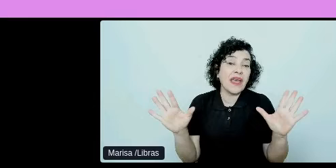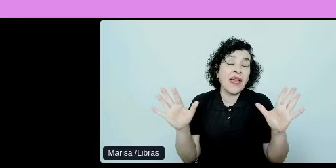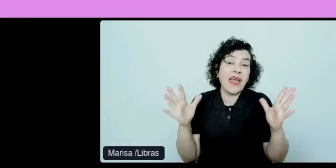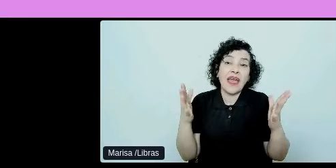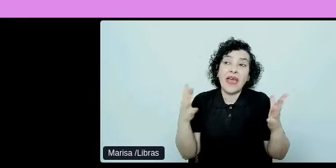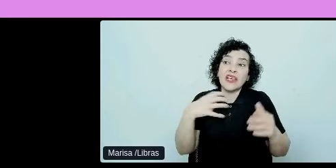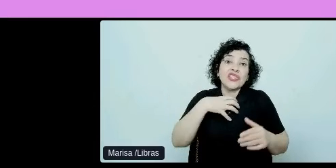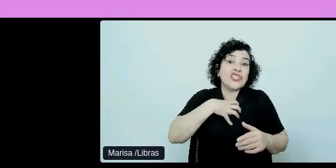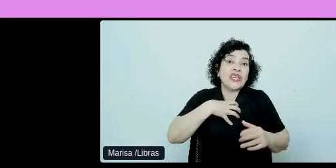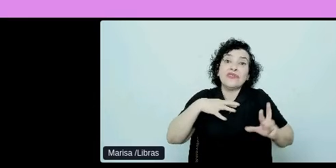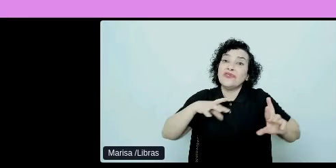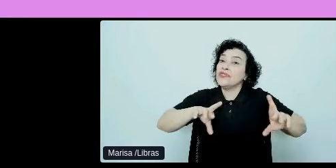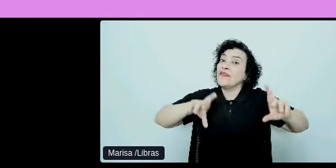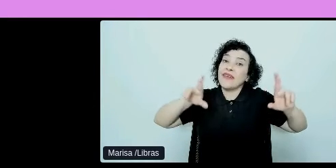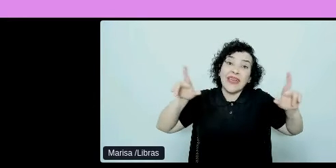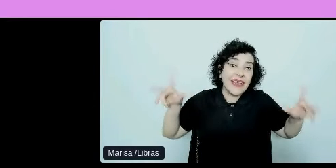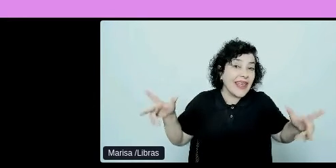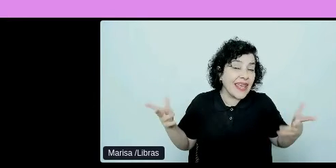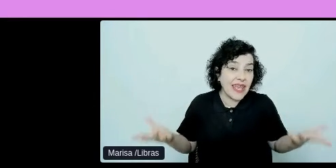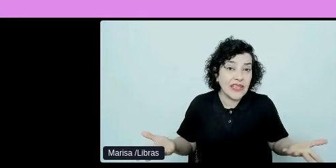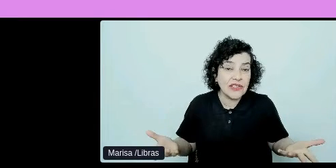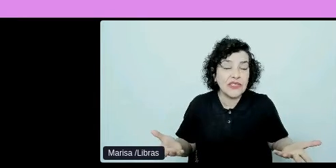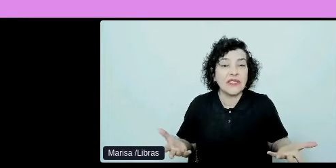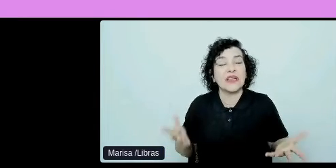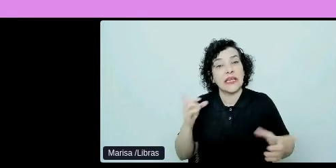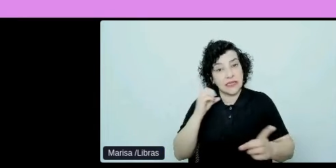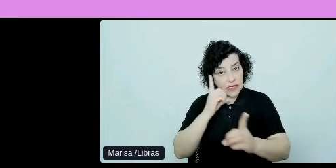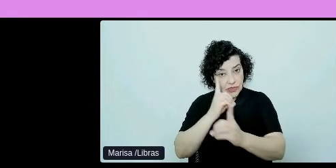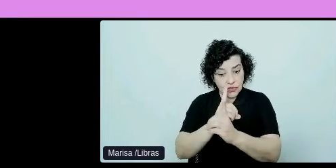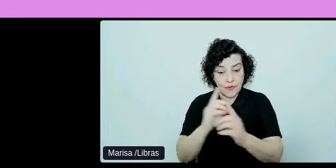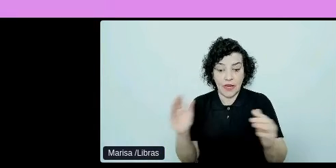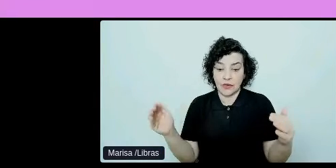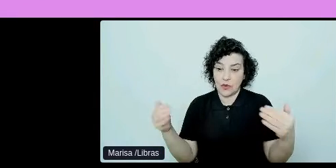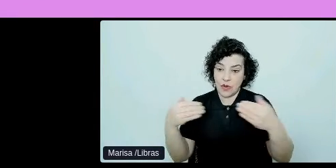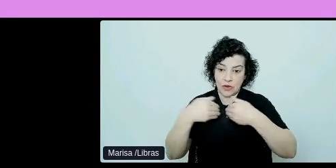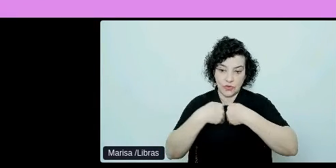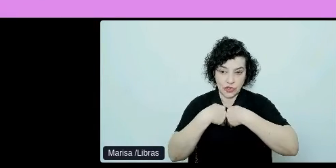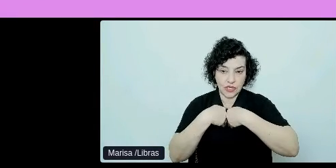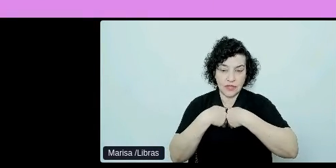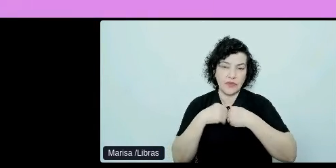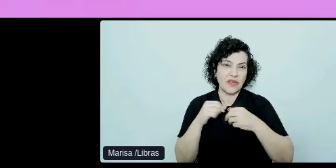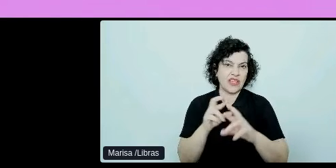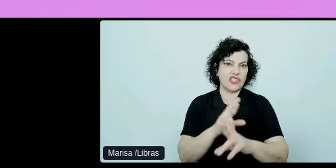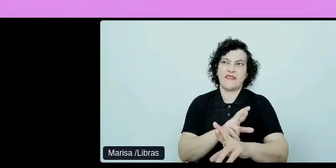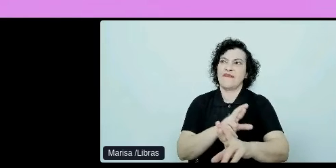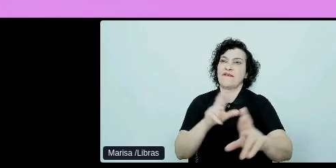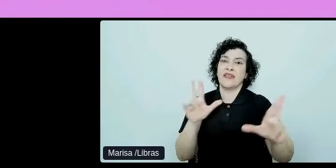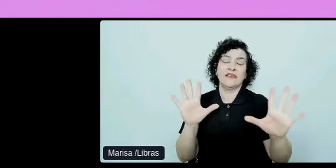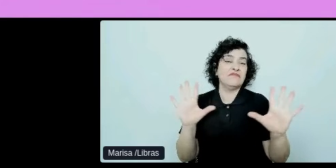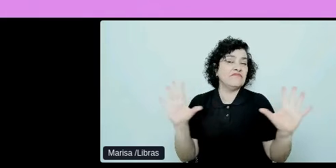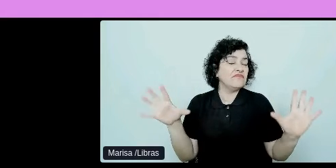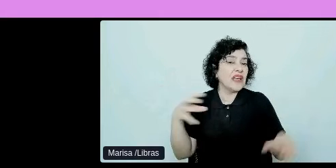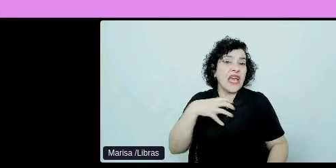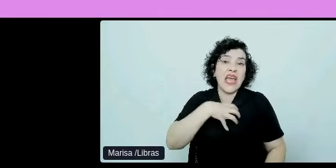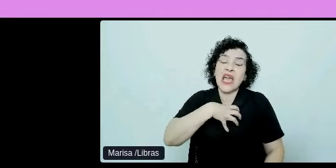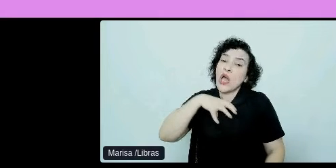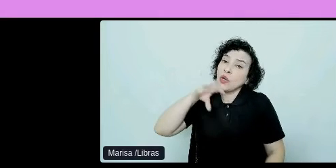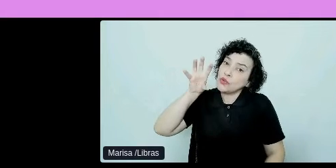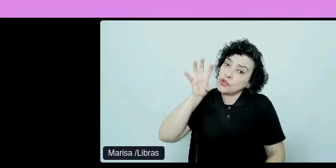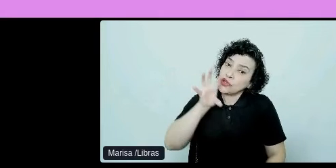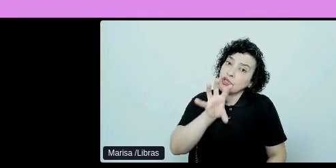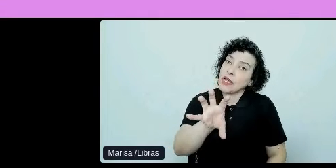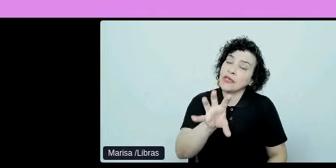diferente, sabe? Você ser diagnosticado com autismo não te torna diferente. Simplesmente mostra